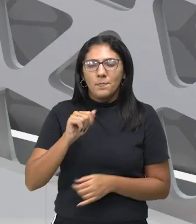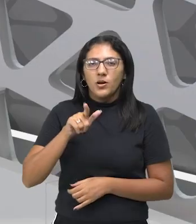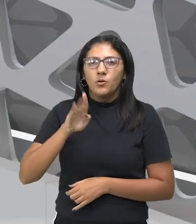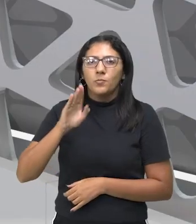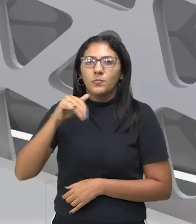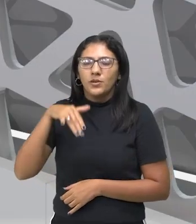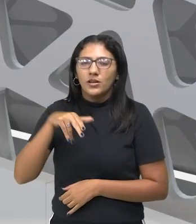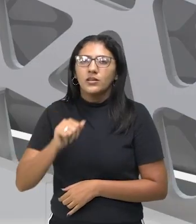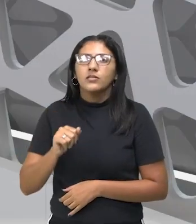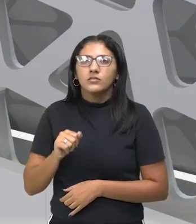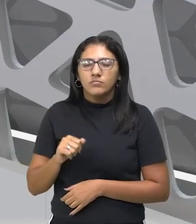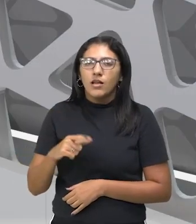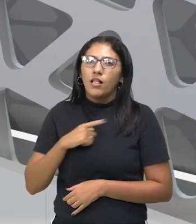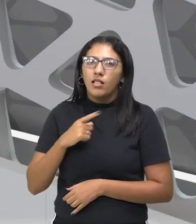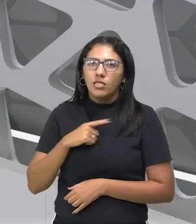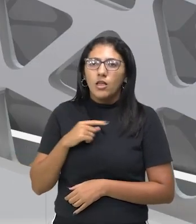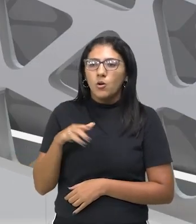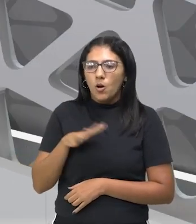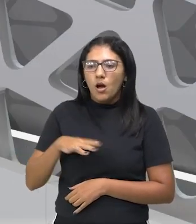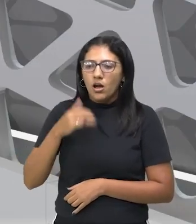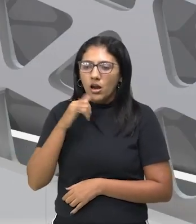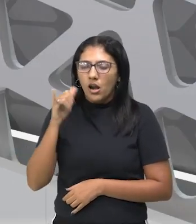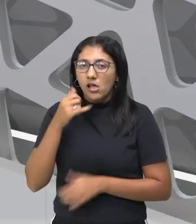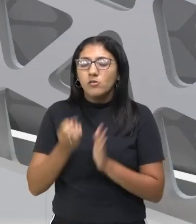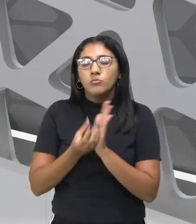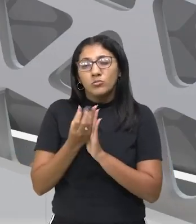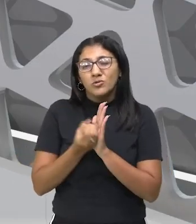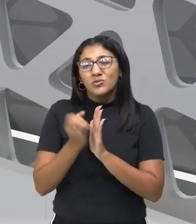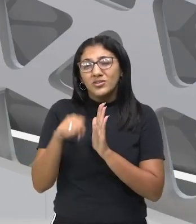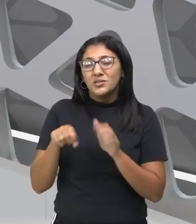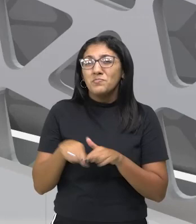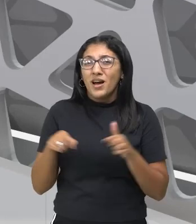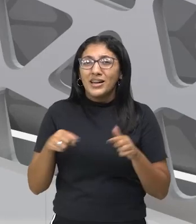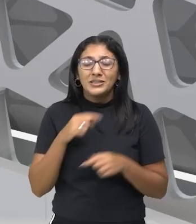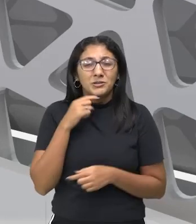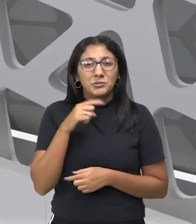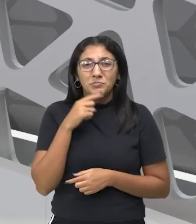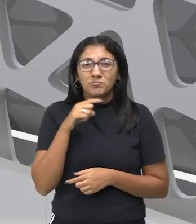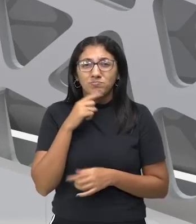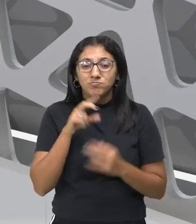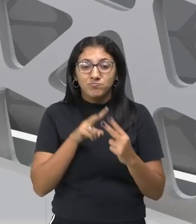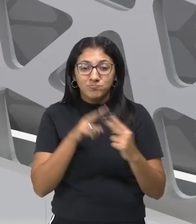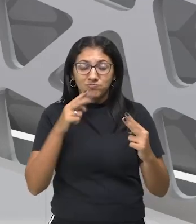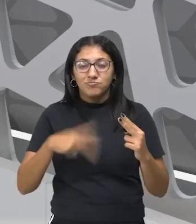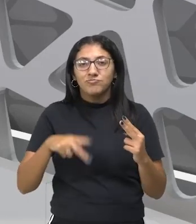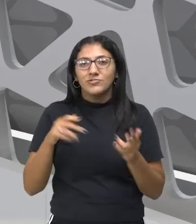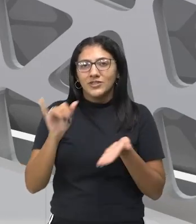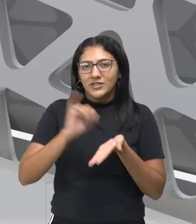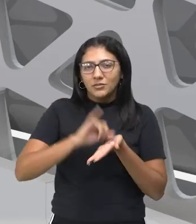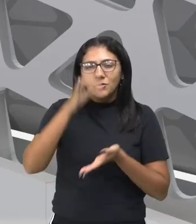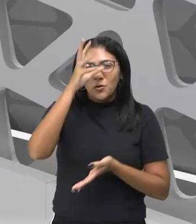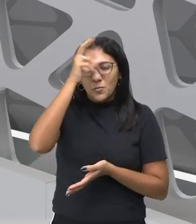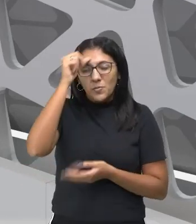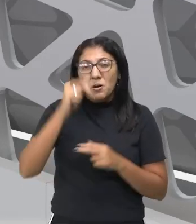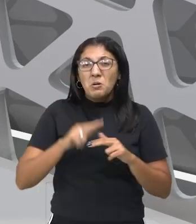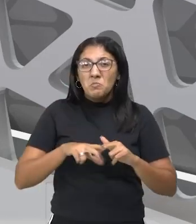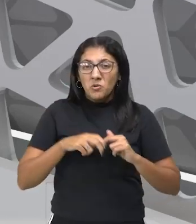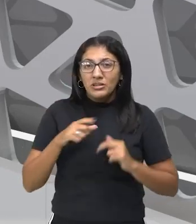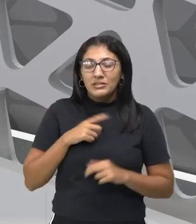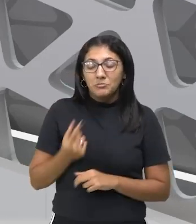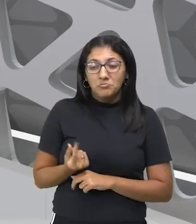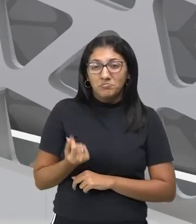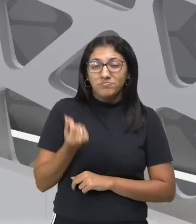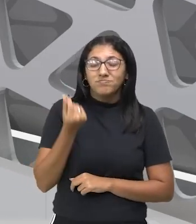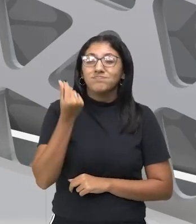um local que produz sim energia, mas não o suficiente para abastecer uma única cidade, por isso ela acaba tendo um custo